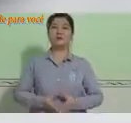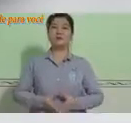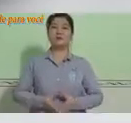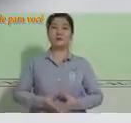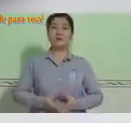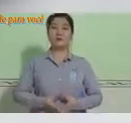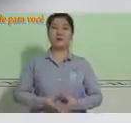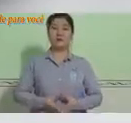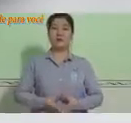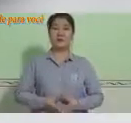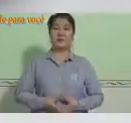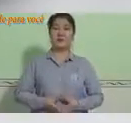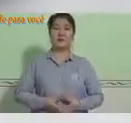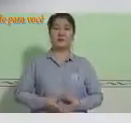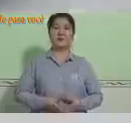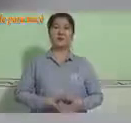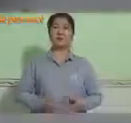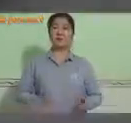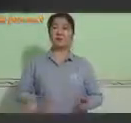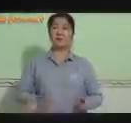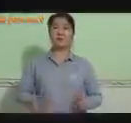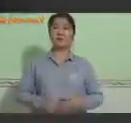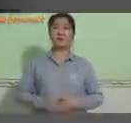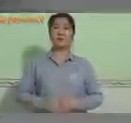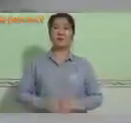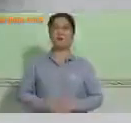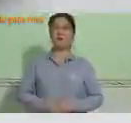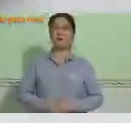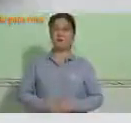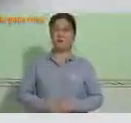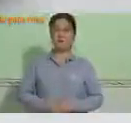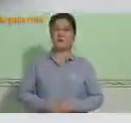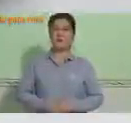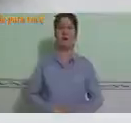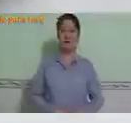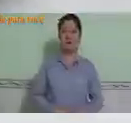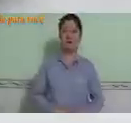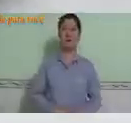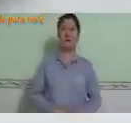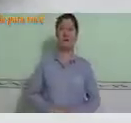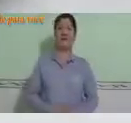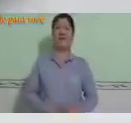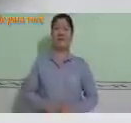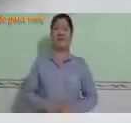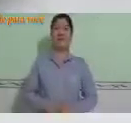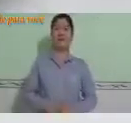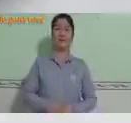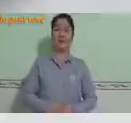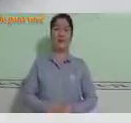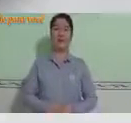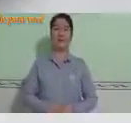SPERMOGRAM1 espermograma é um dos principais exames indicados para investigar a capacidade reprodutiva do homem, pois tem